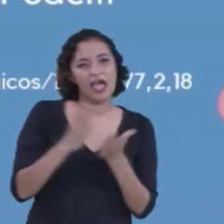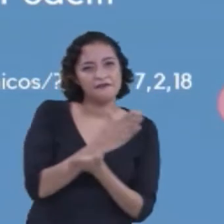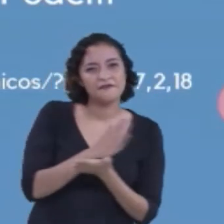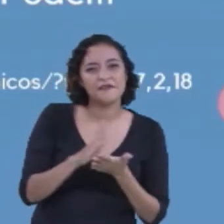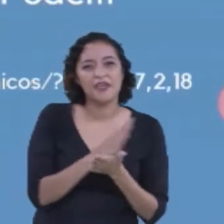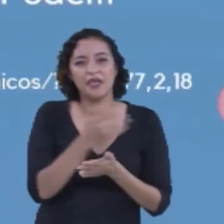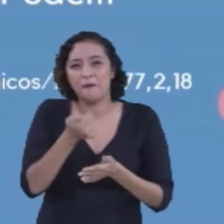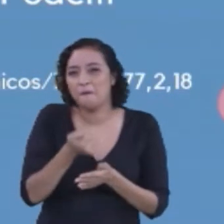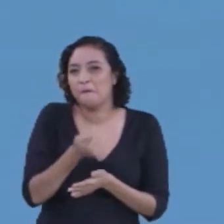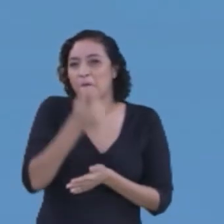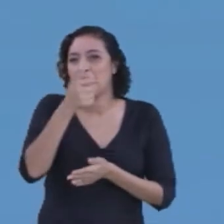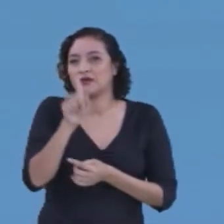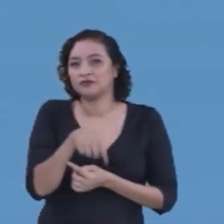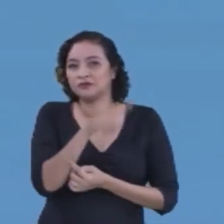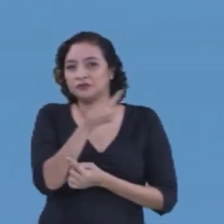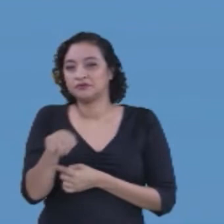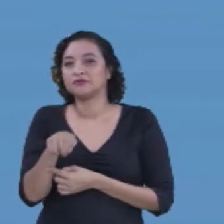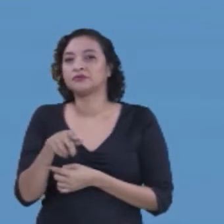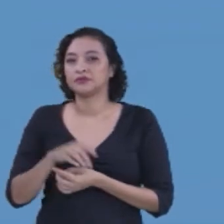vamos lá? Olha só.